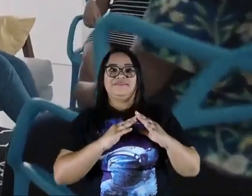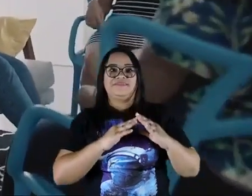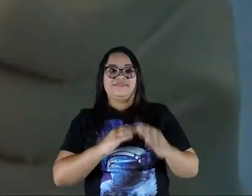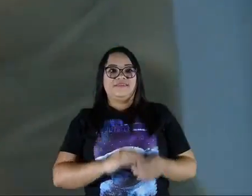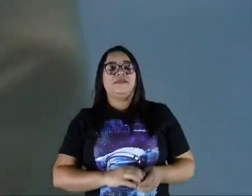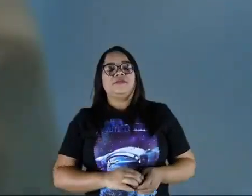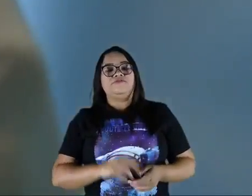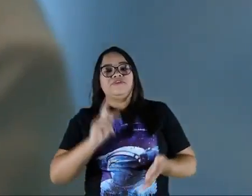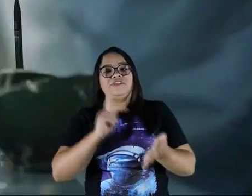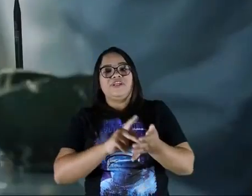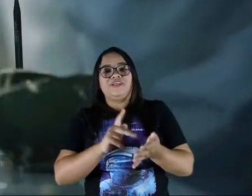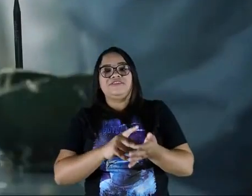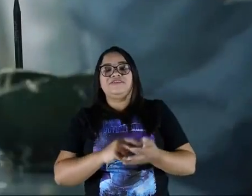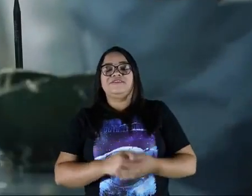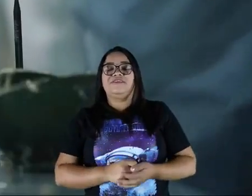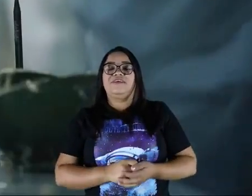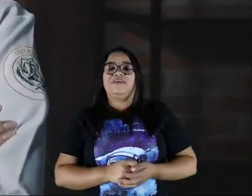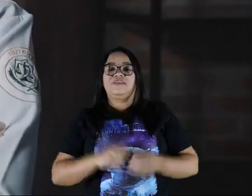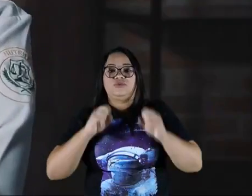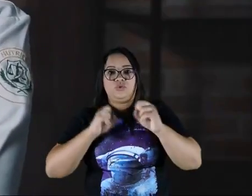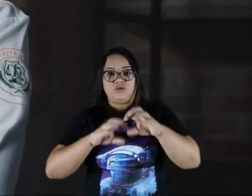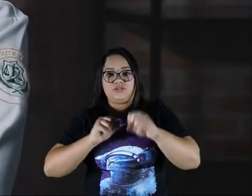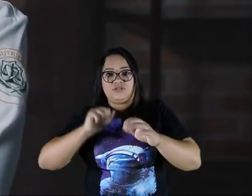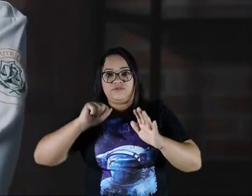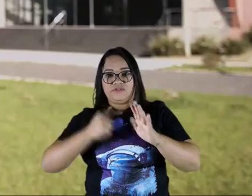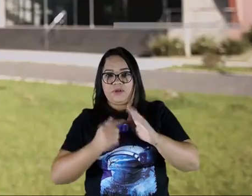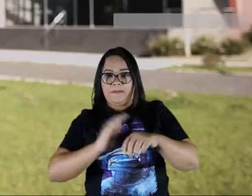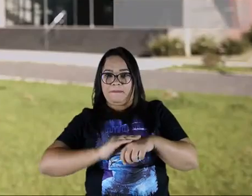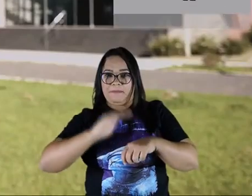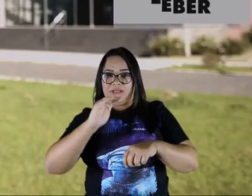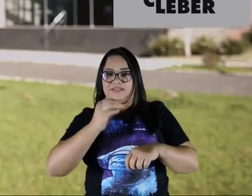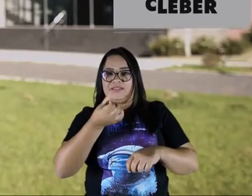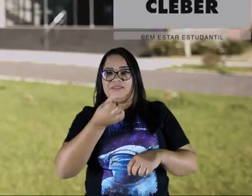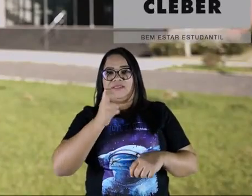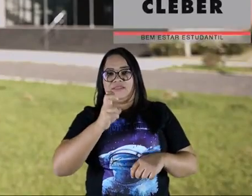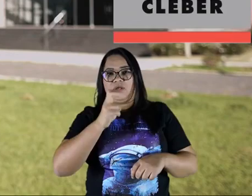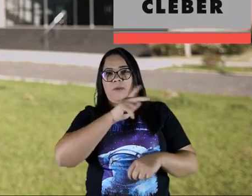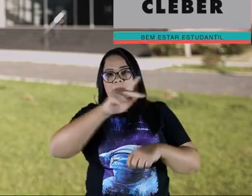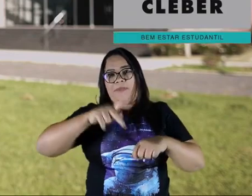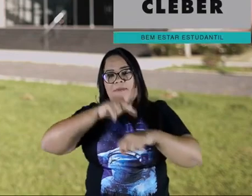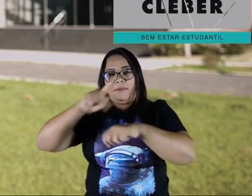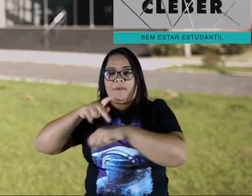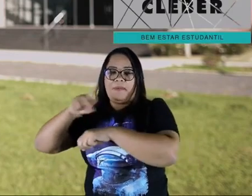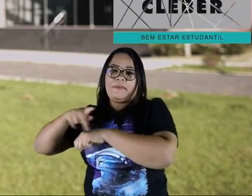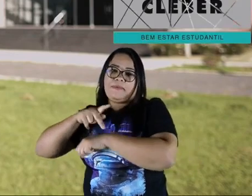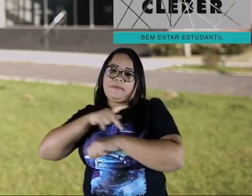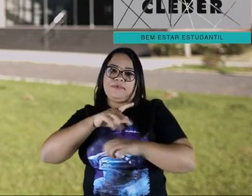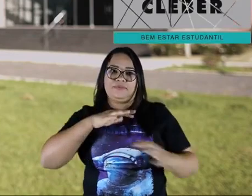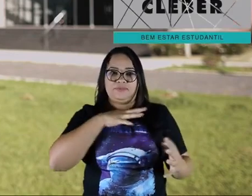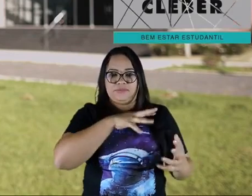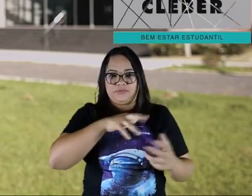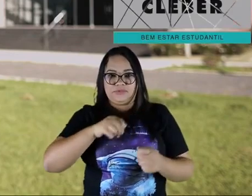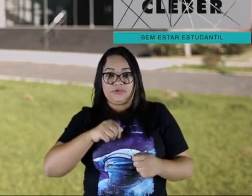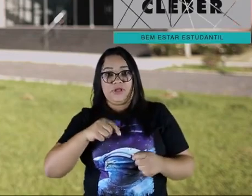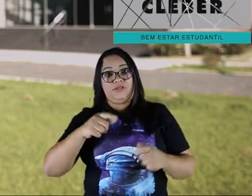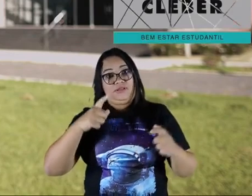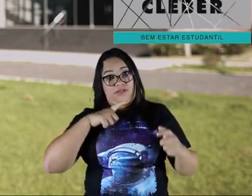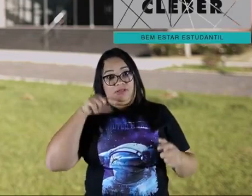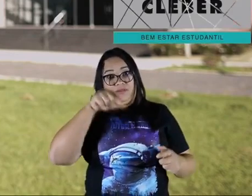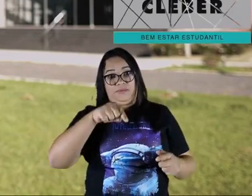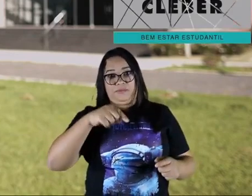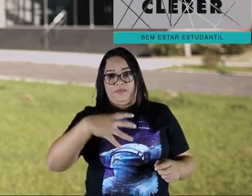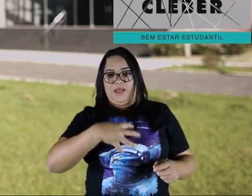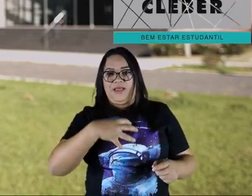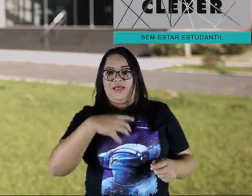rede adventista de ensino, presente em mais de 165 países do mundo. Este lugar transforma vidas